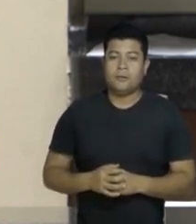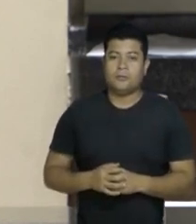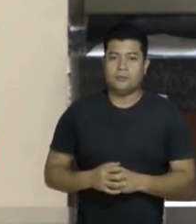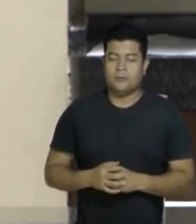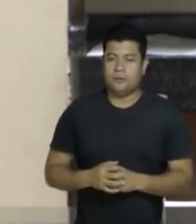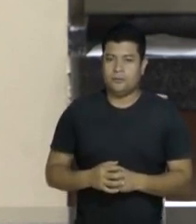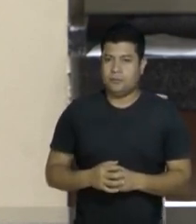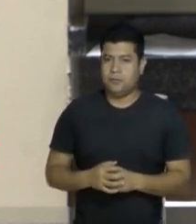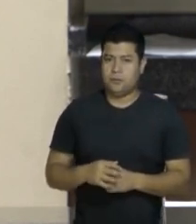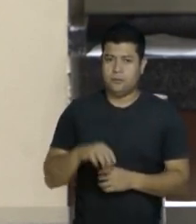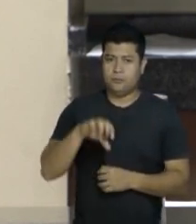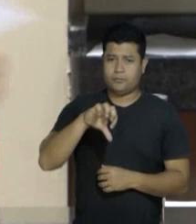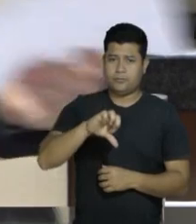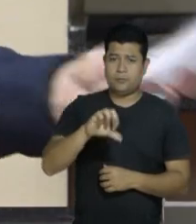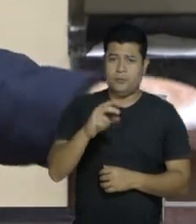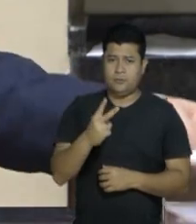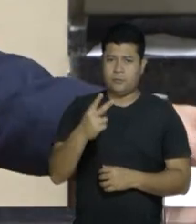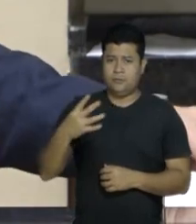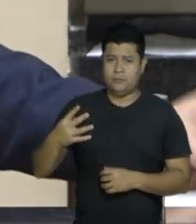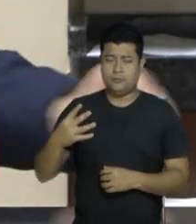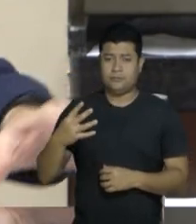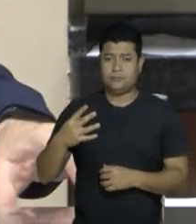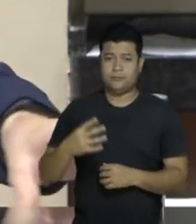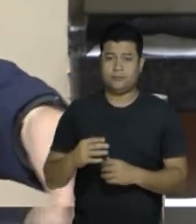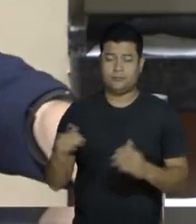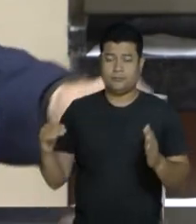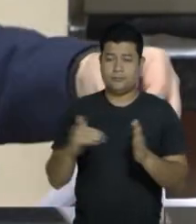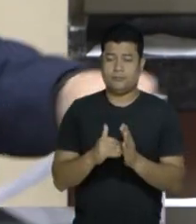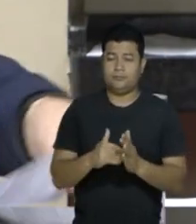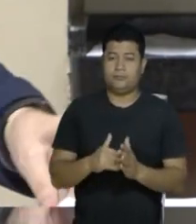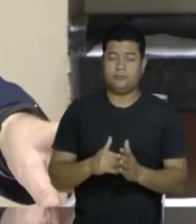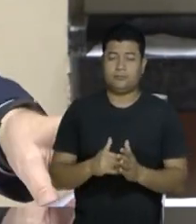Indicações 924 a